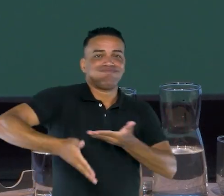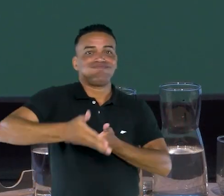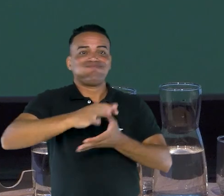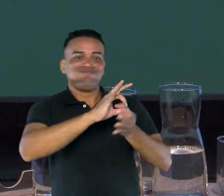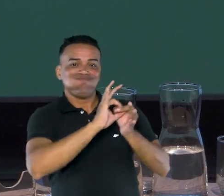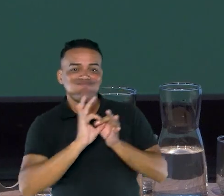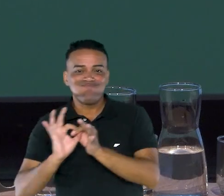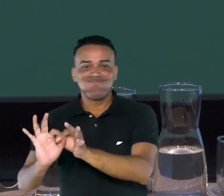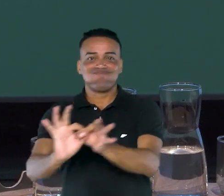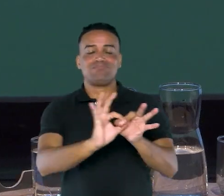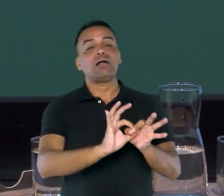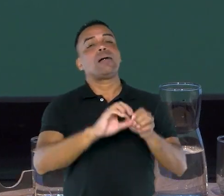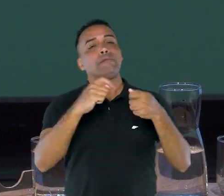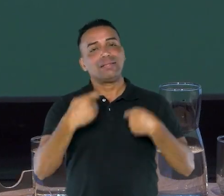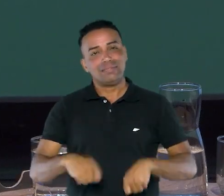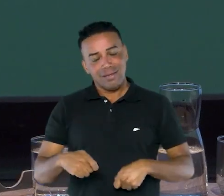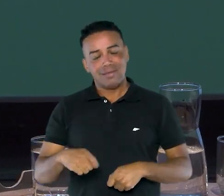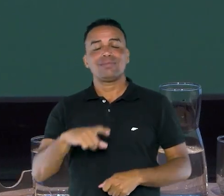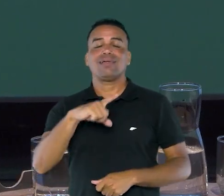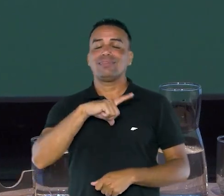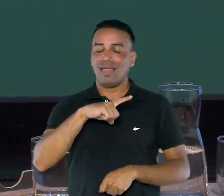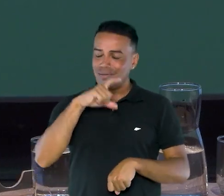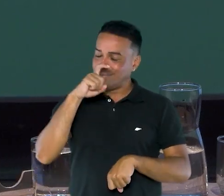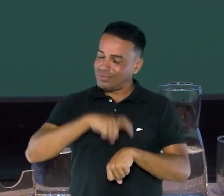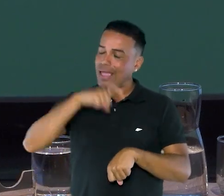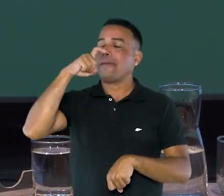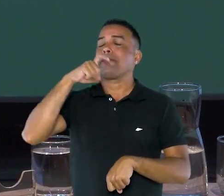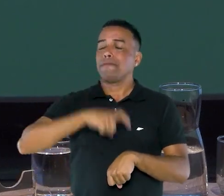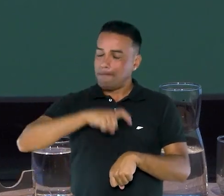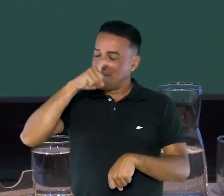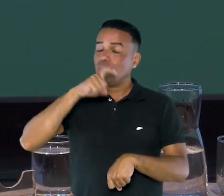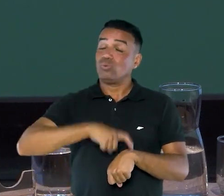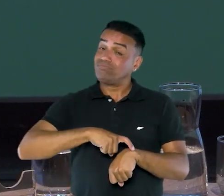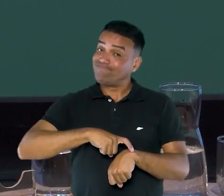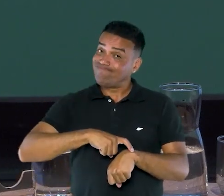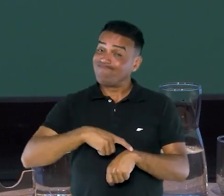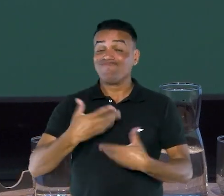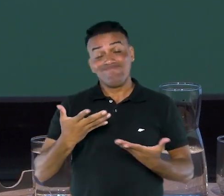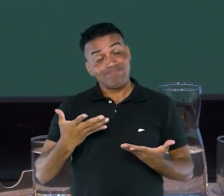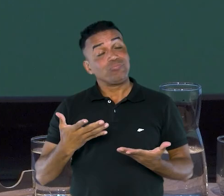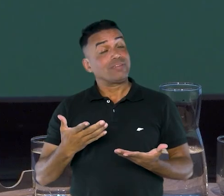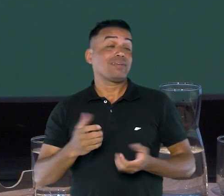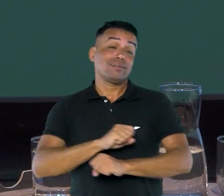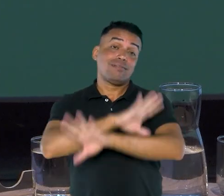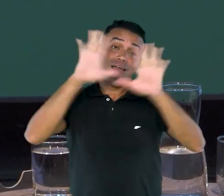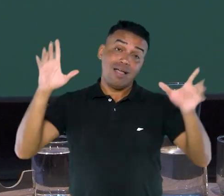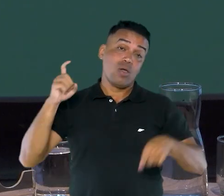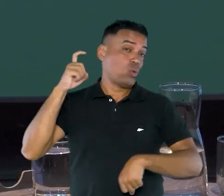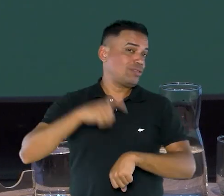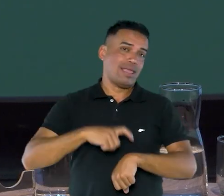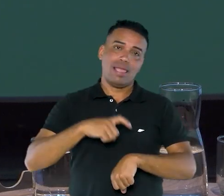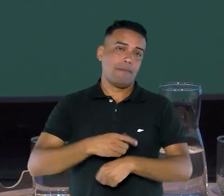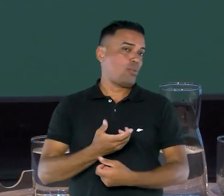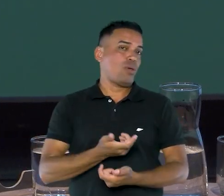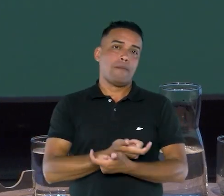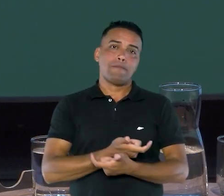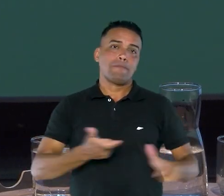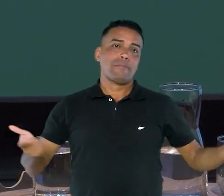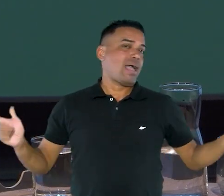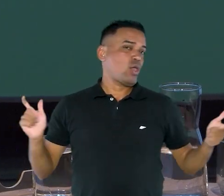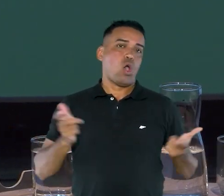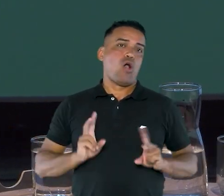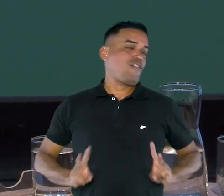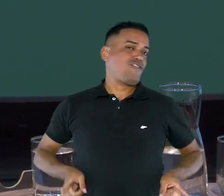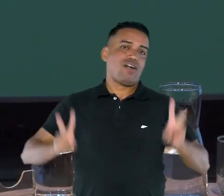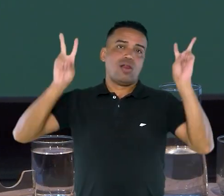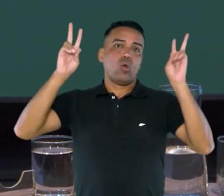de laço, precisa de tempo. E, sem dúvida, tempo é a mercadoria mais valiosa do